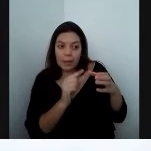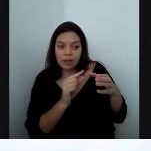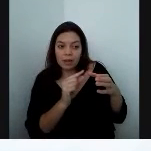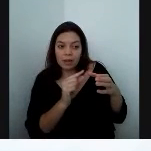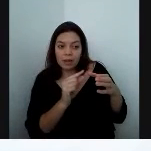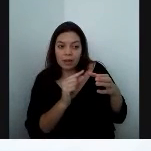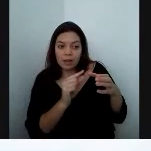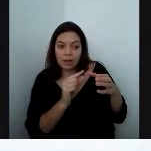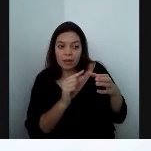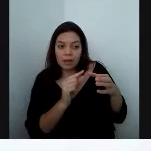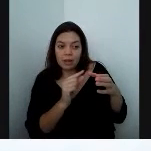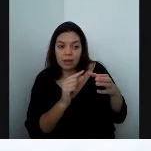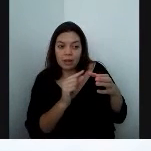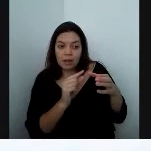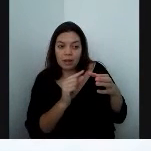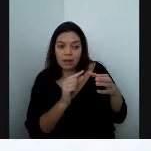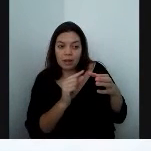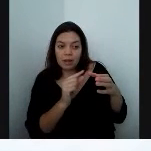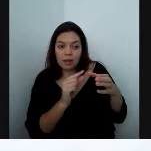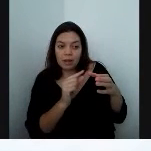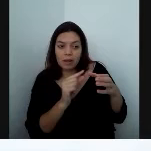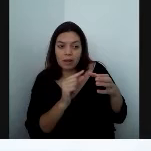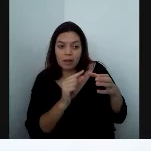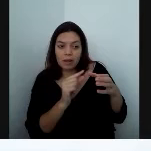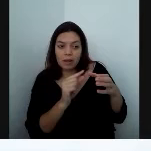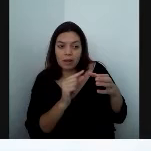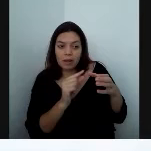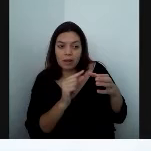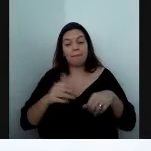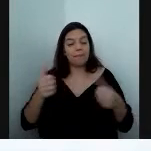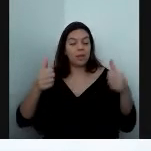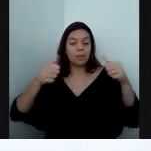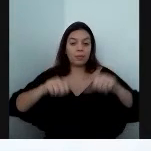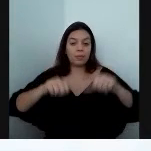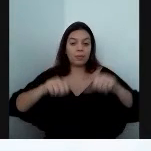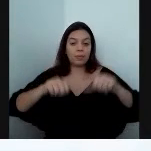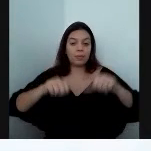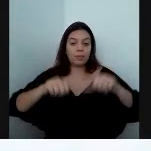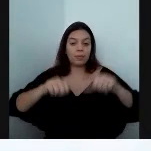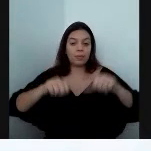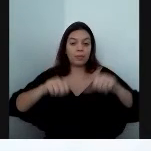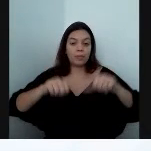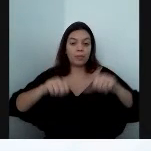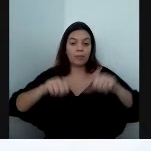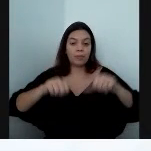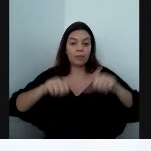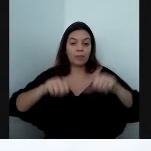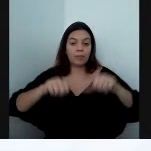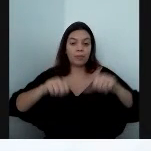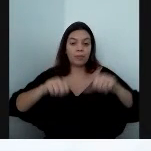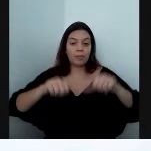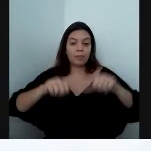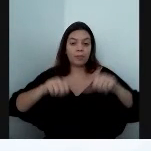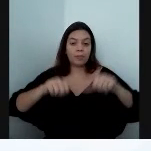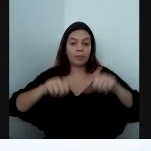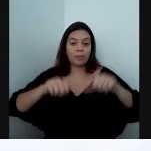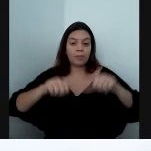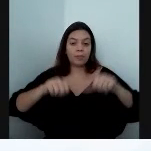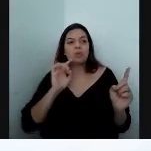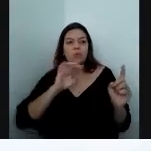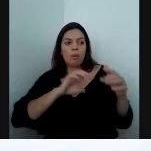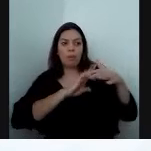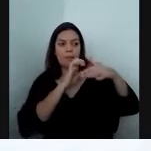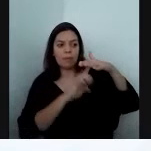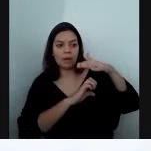gente não está falando aqui de empresinha pequena, não, nós temos grandes corporações se aproveitando desse Uhum. momento do home office.